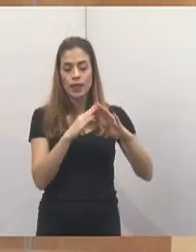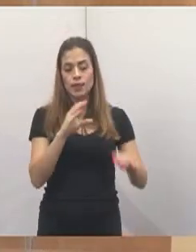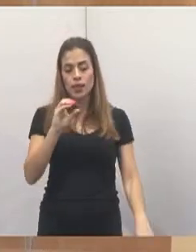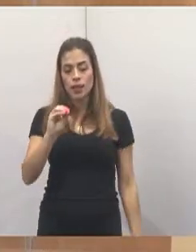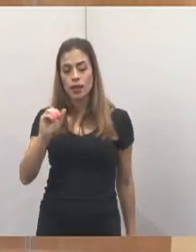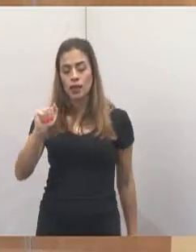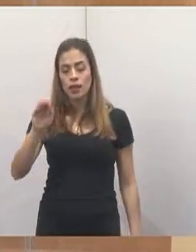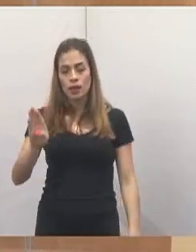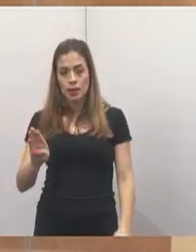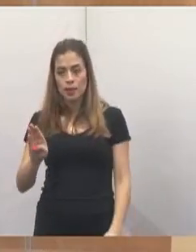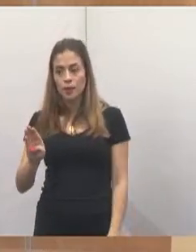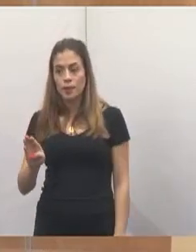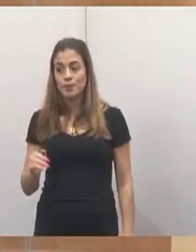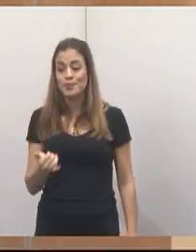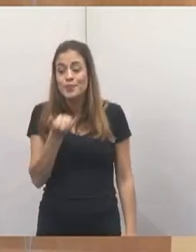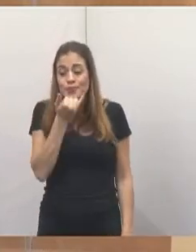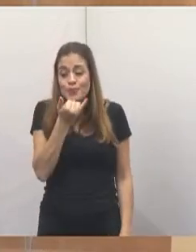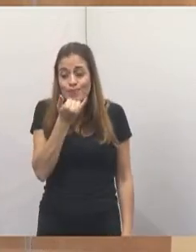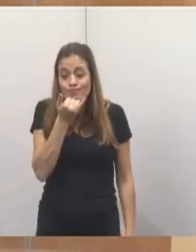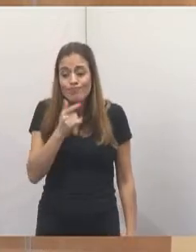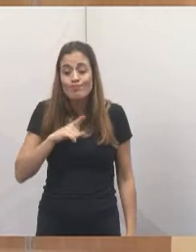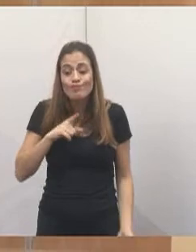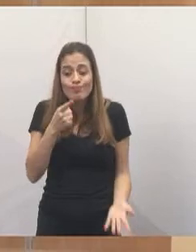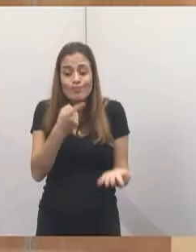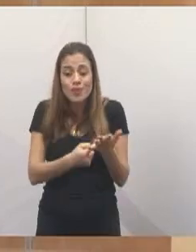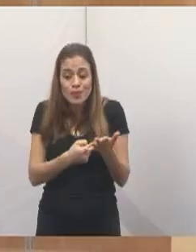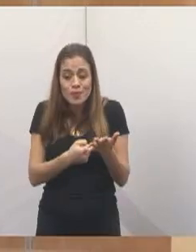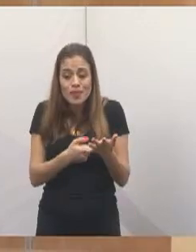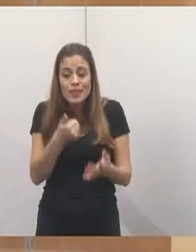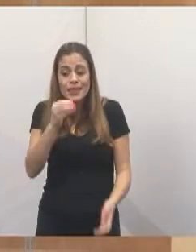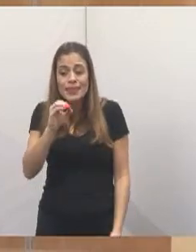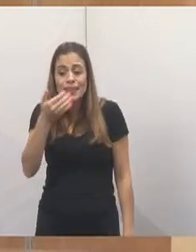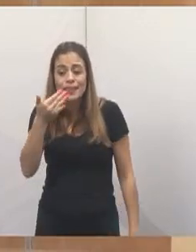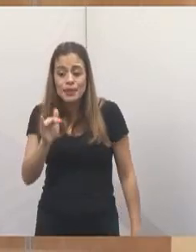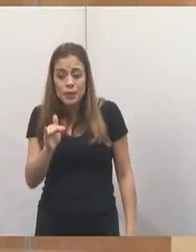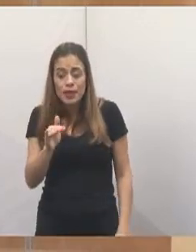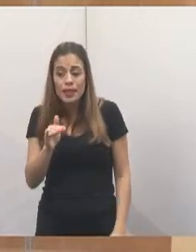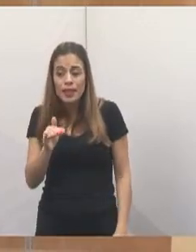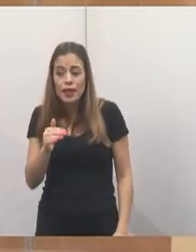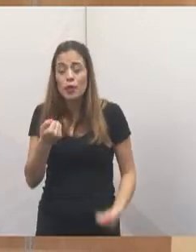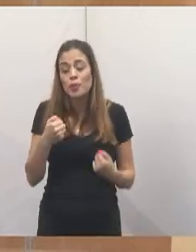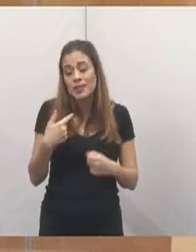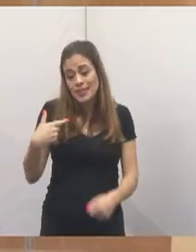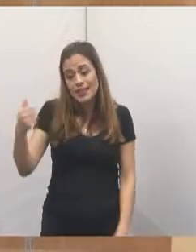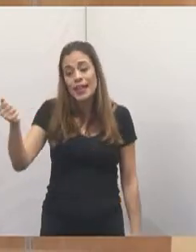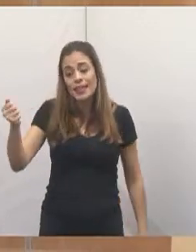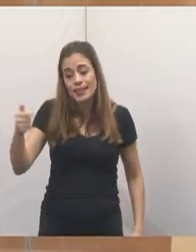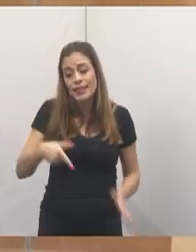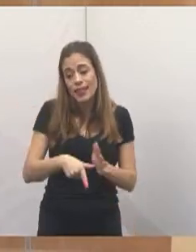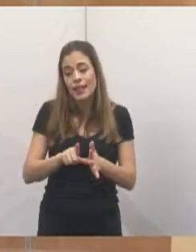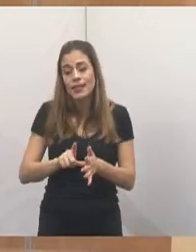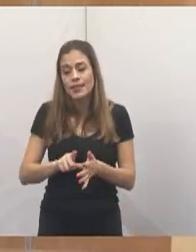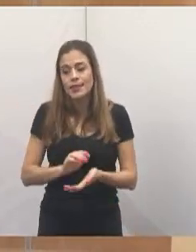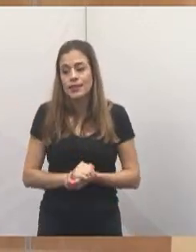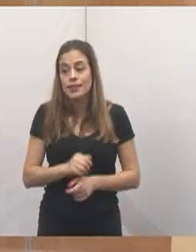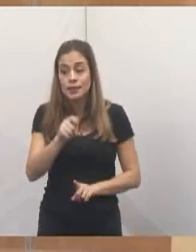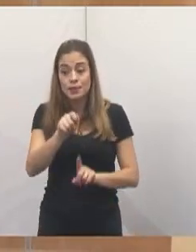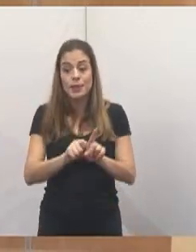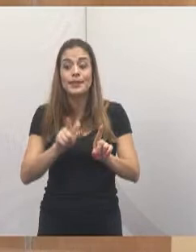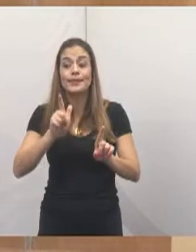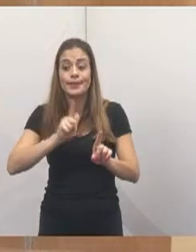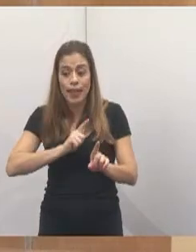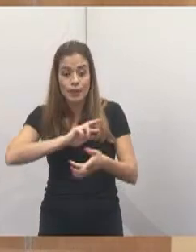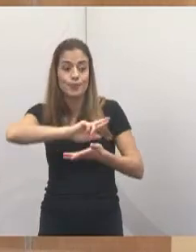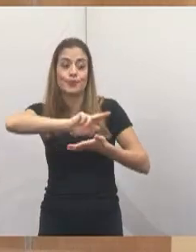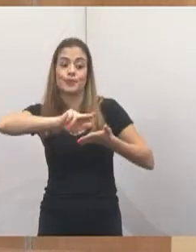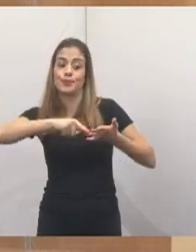desculpa, presidente, que eu tenho um compromisso agora às 10h30, eu vou me ausentar antes do final da cerimônia. Esse mês, graças a Deus, tem muitos compromissos, a gente